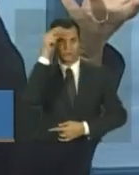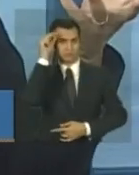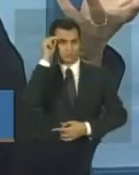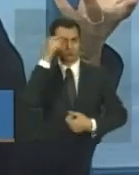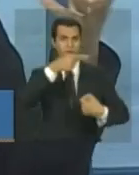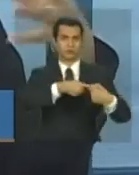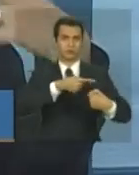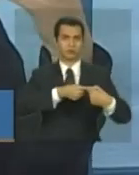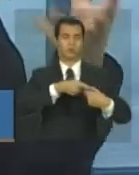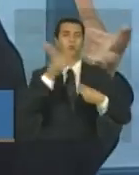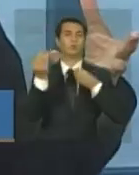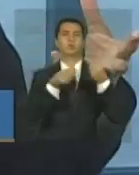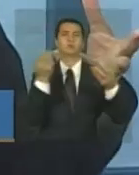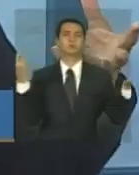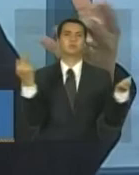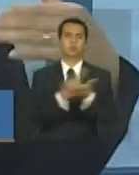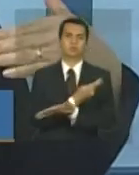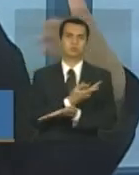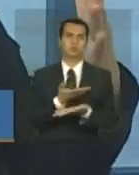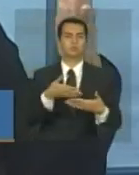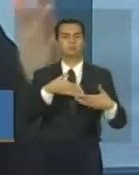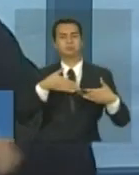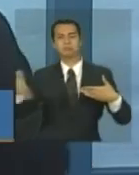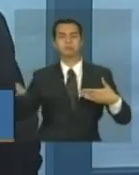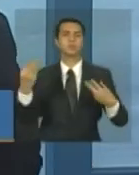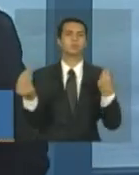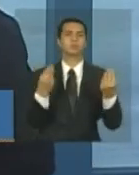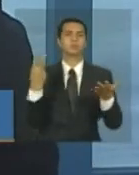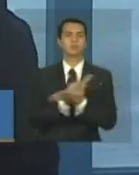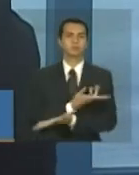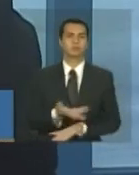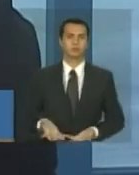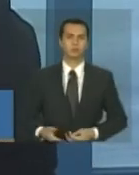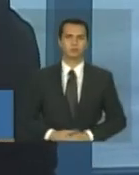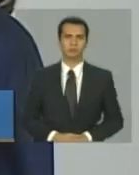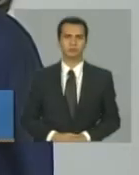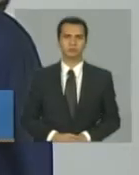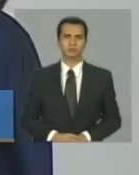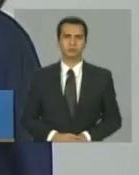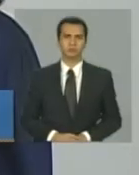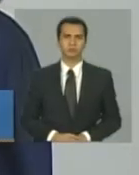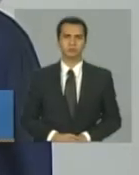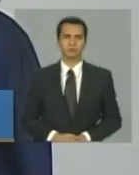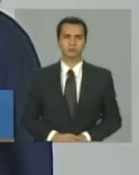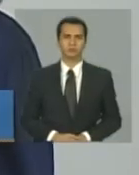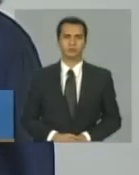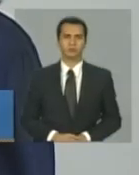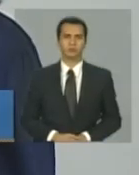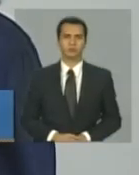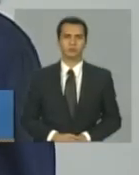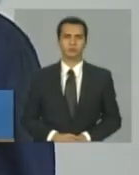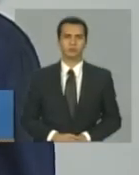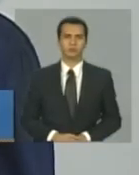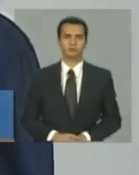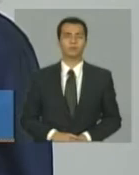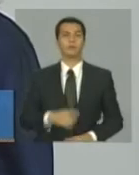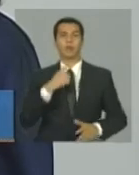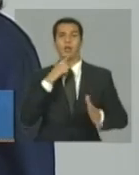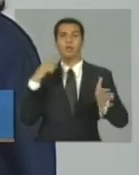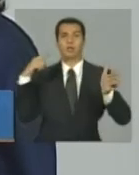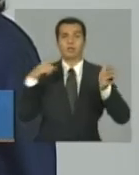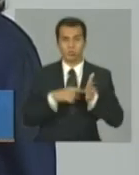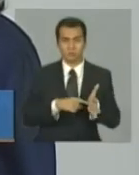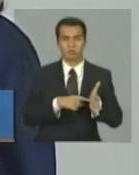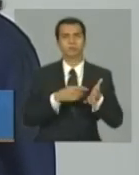que é como pode ser o desfecho o quê que pode acontecer a partir daí qualquer encaminhamento que se dá vão Renata é a denúncia que quando